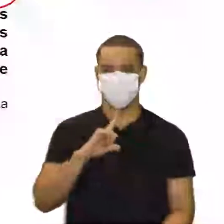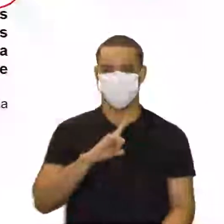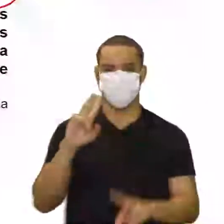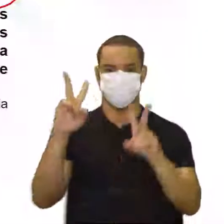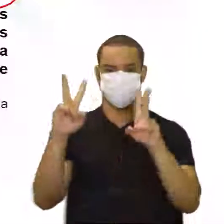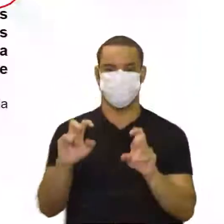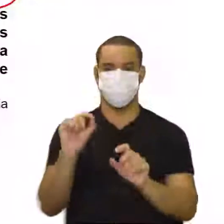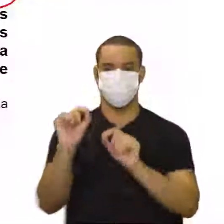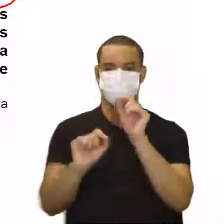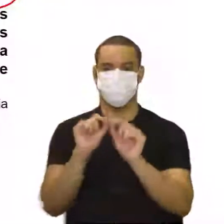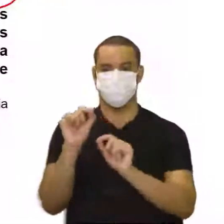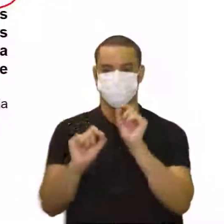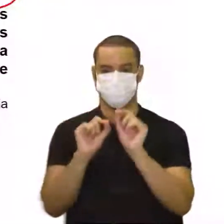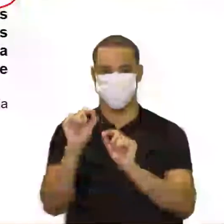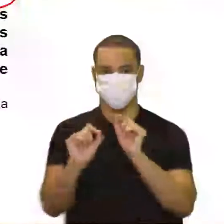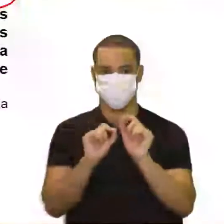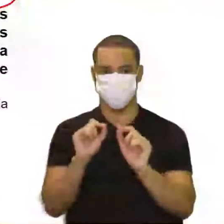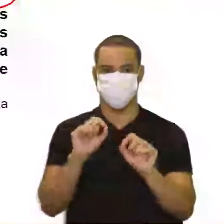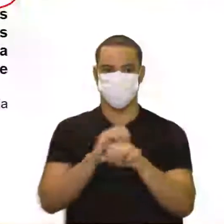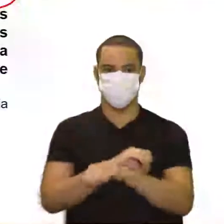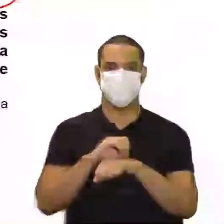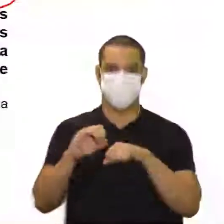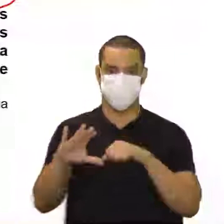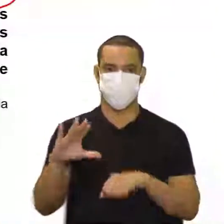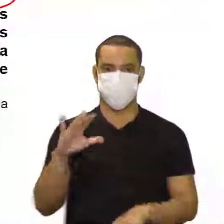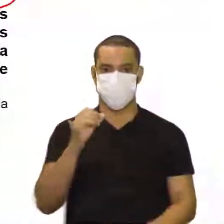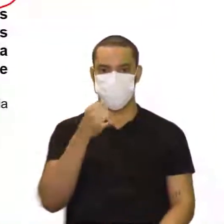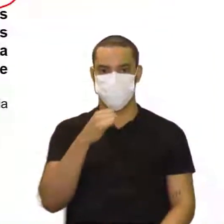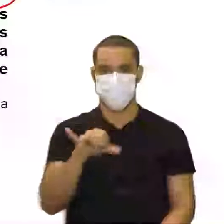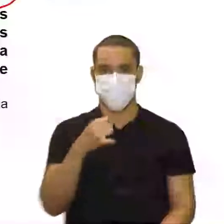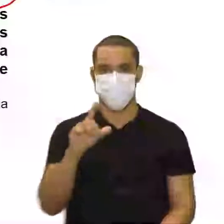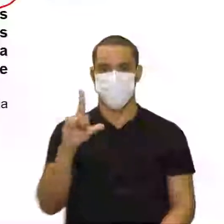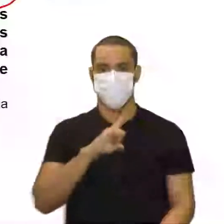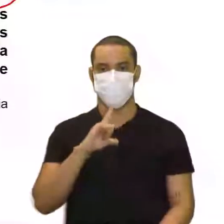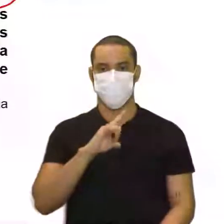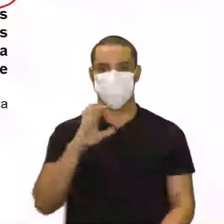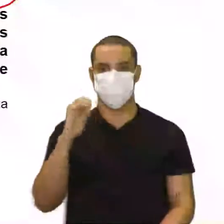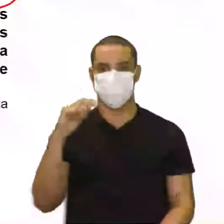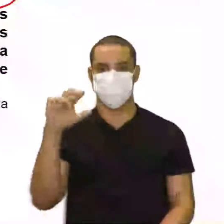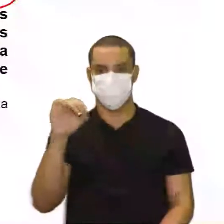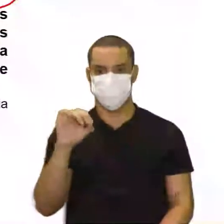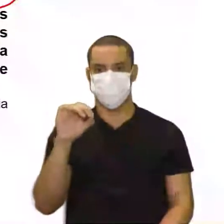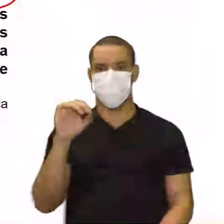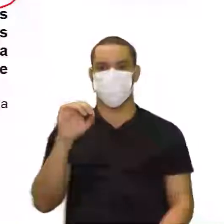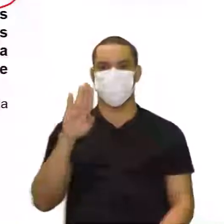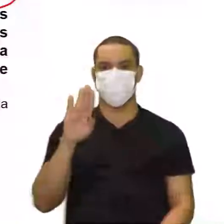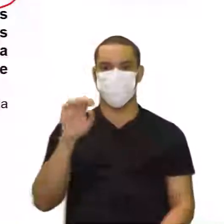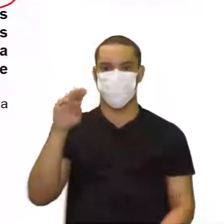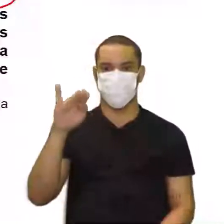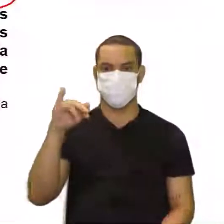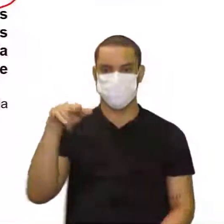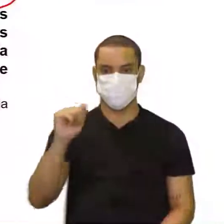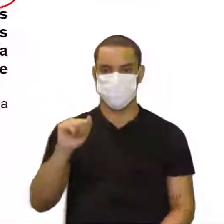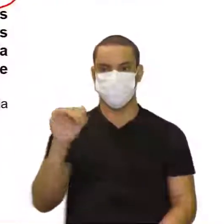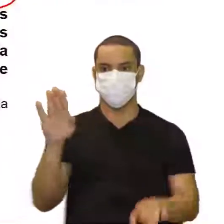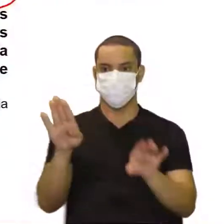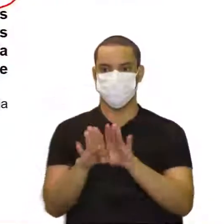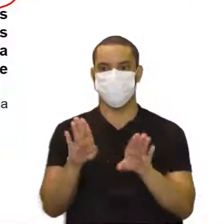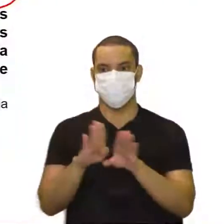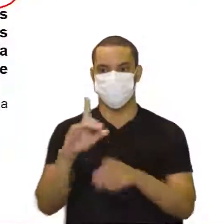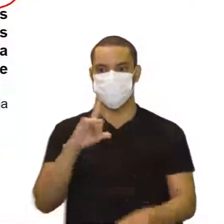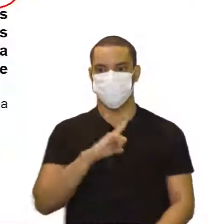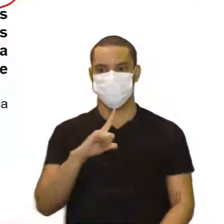aí da indução da corrente, né? Ele tem um eixo, ele tem uma bobina, tem uns ímãs, ele gera aí corrente